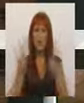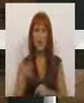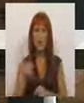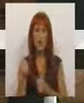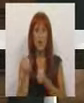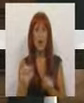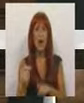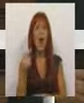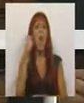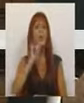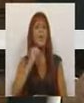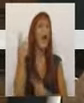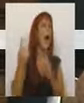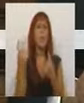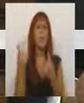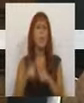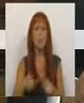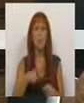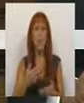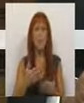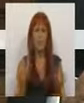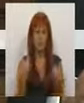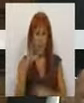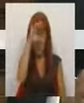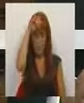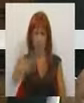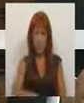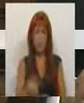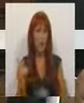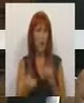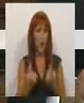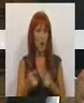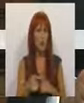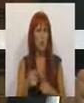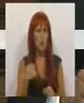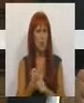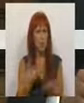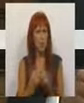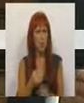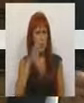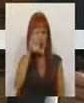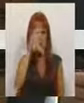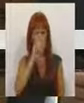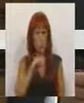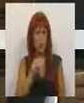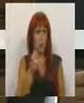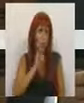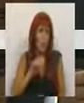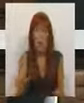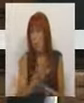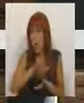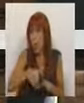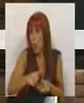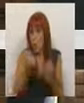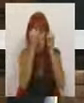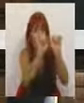região autónoma dos Açores é algo que preocupa este Governo e é algo que estamos a trabalhar com o Governo Regional dos Açores, obviamente, porque no